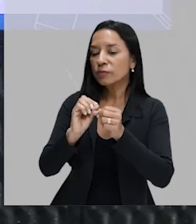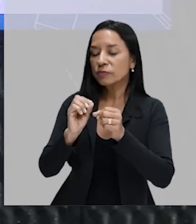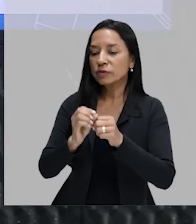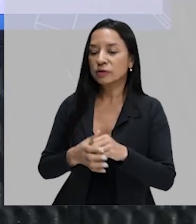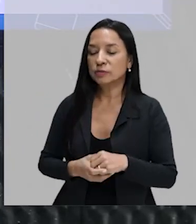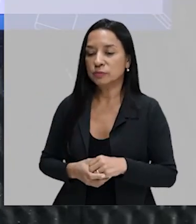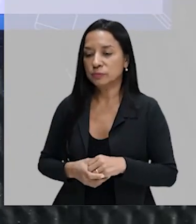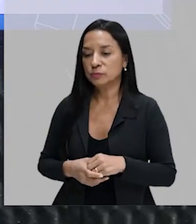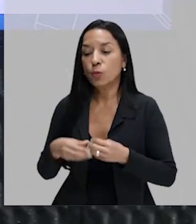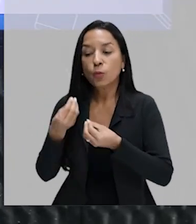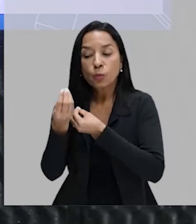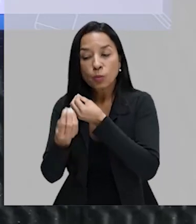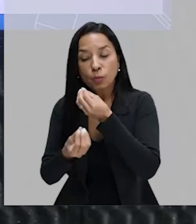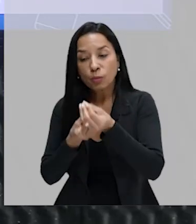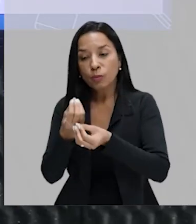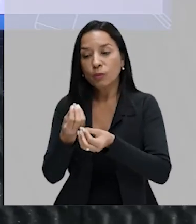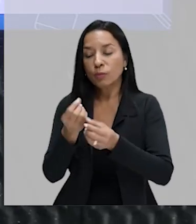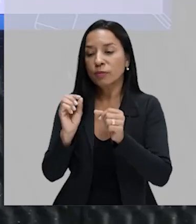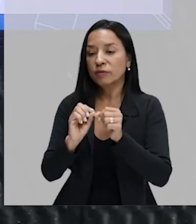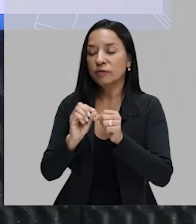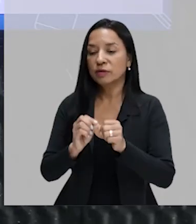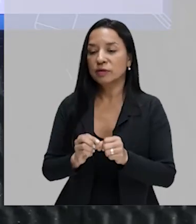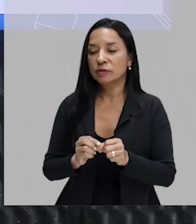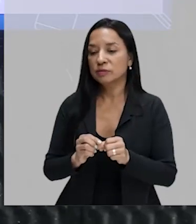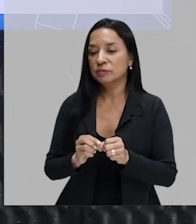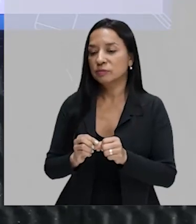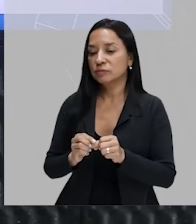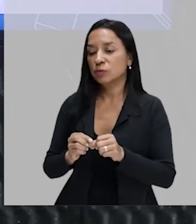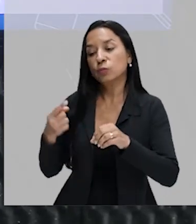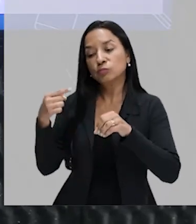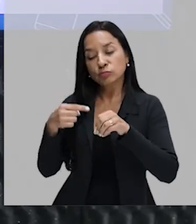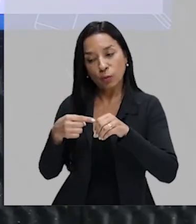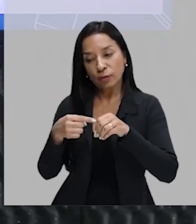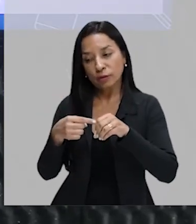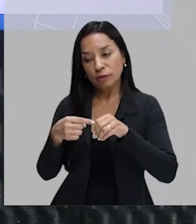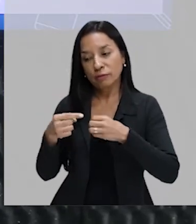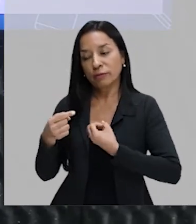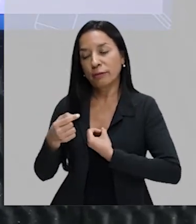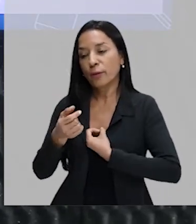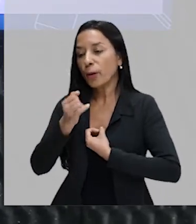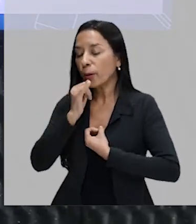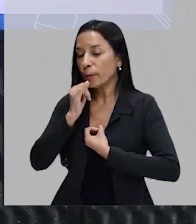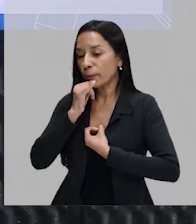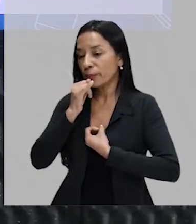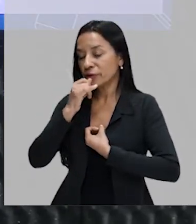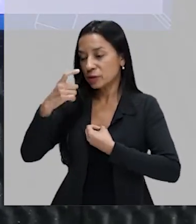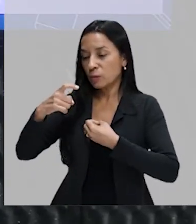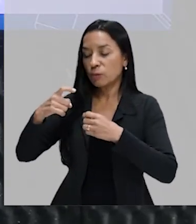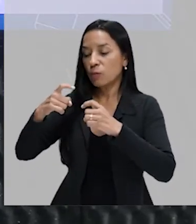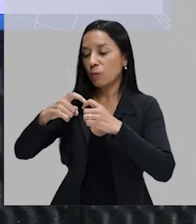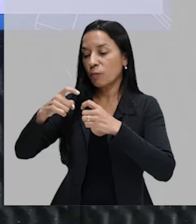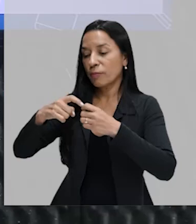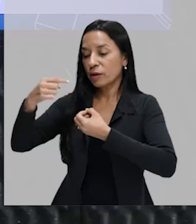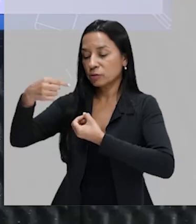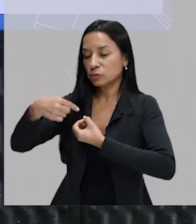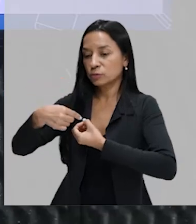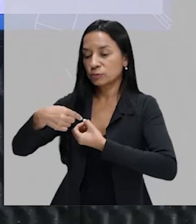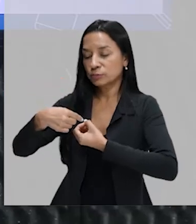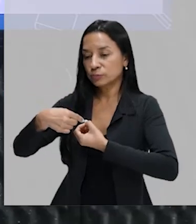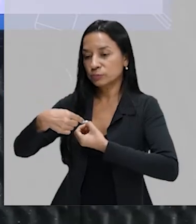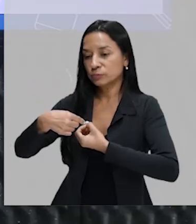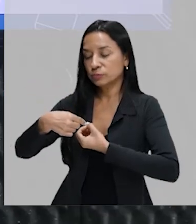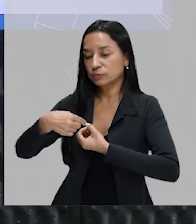esse exame? É por meio do toque retal. O médico, ele vai aqui, ó, no ânus, ele